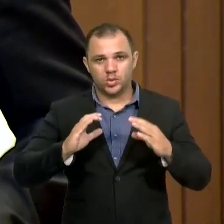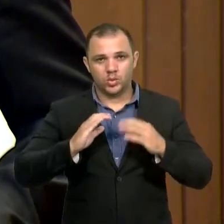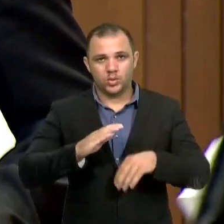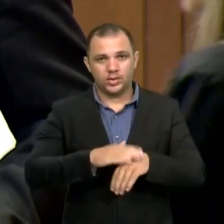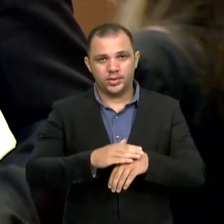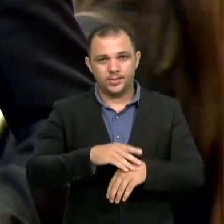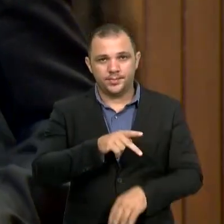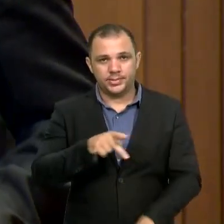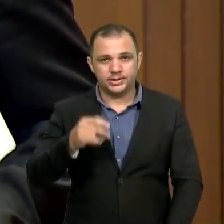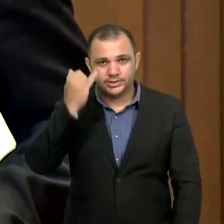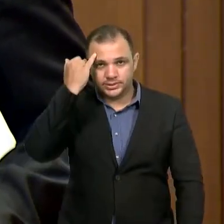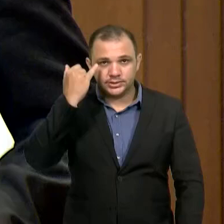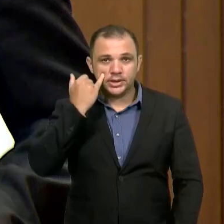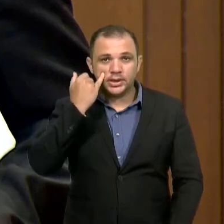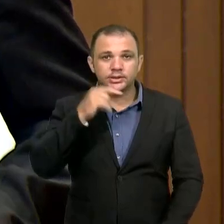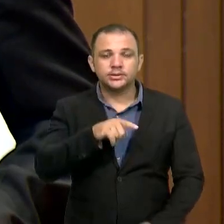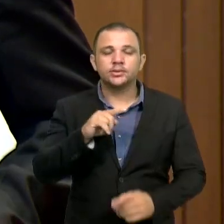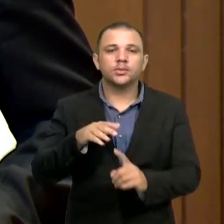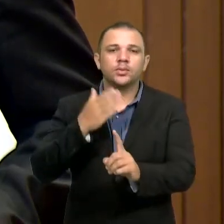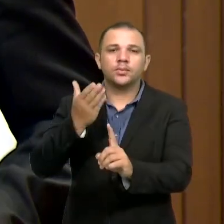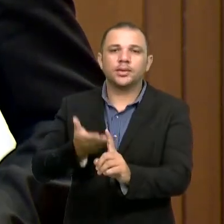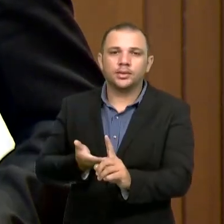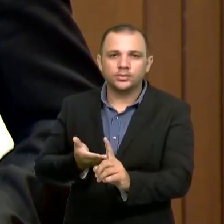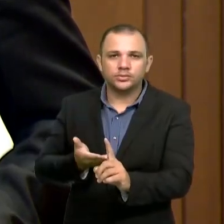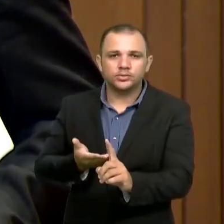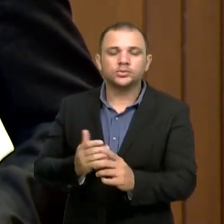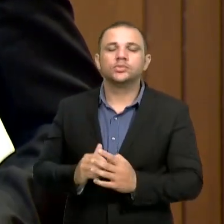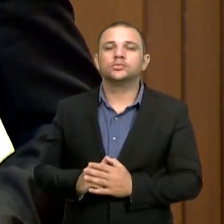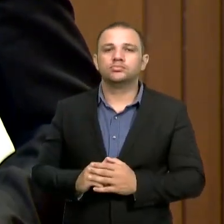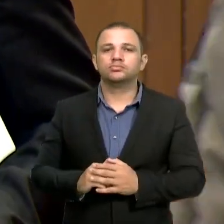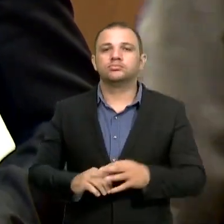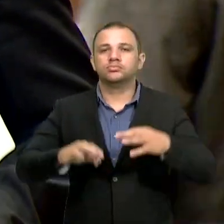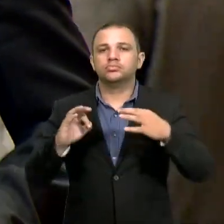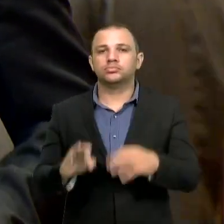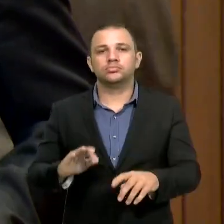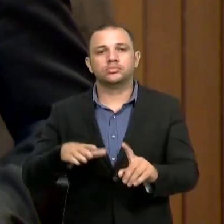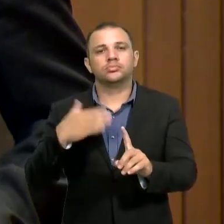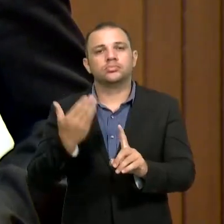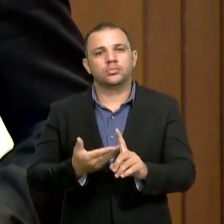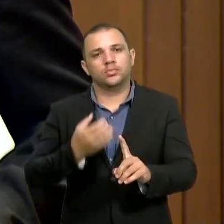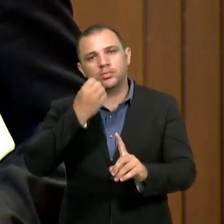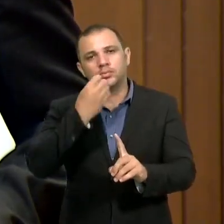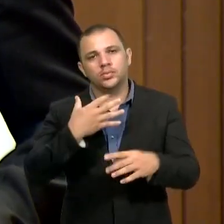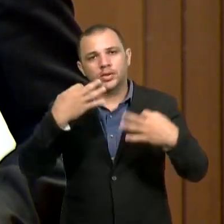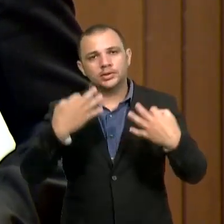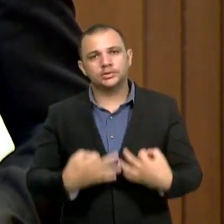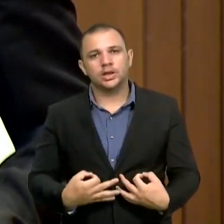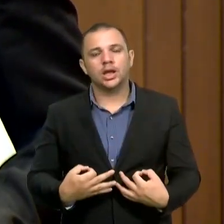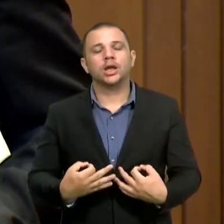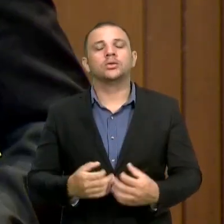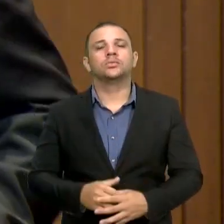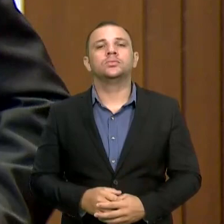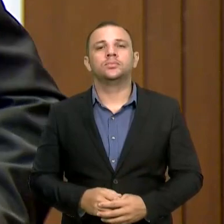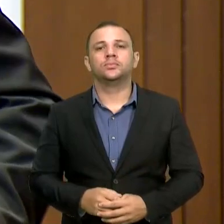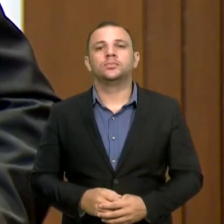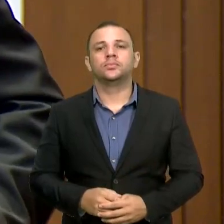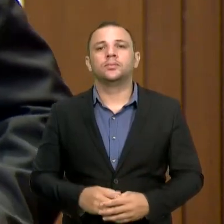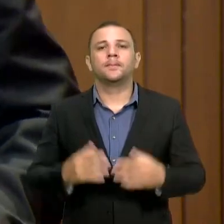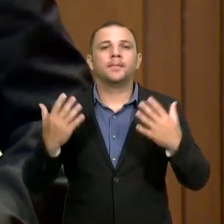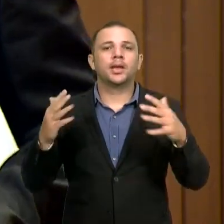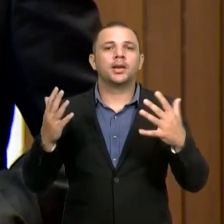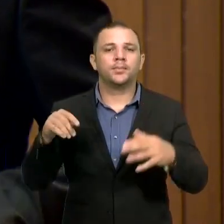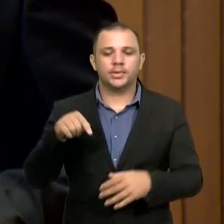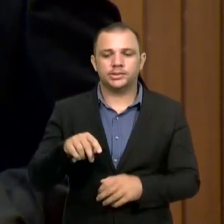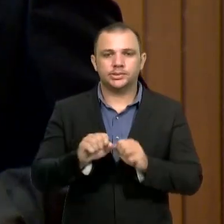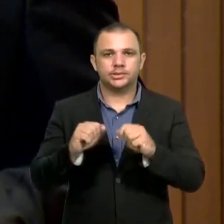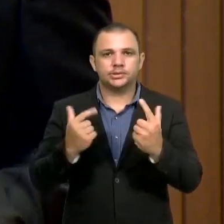prestou uma homenagem aqui, muito bem posta e reconhecidamente justificável. Parabéns a esta casa,